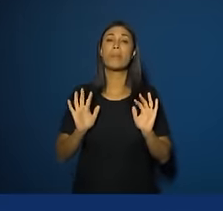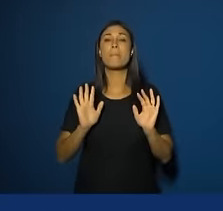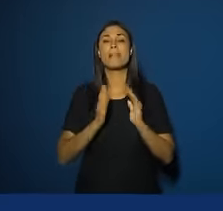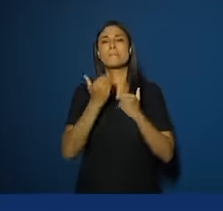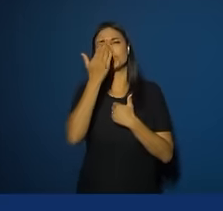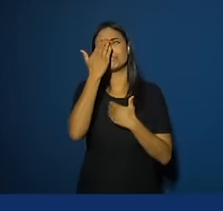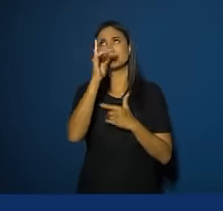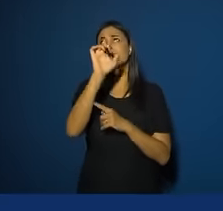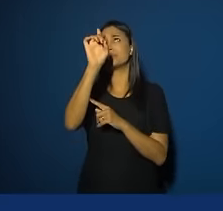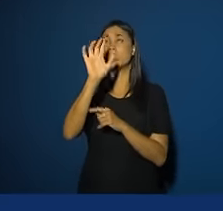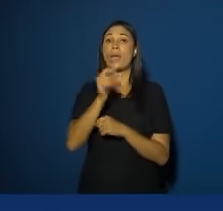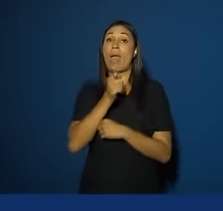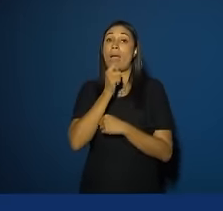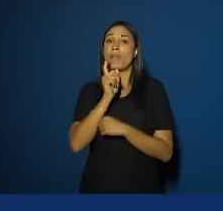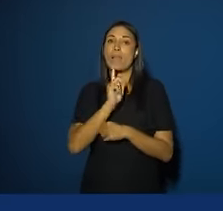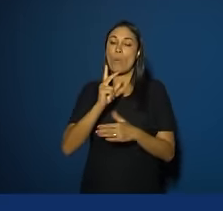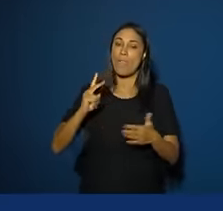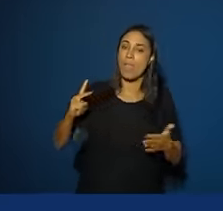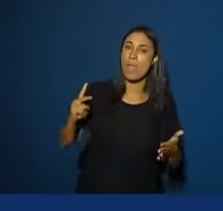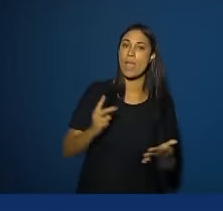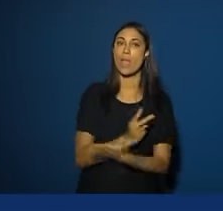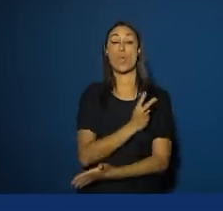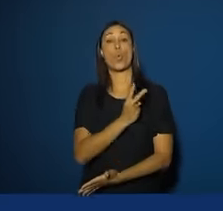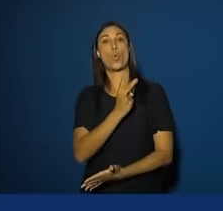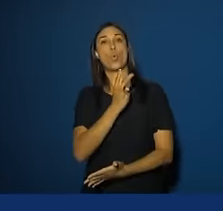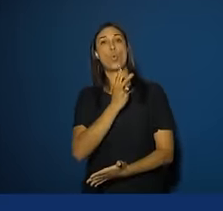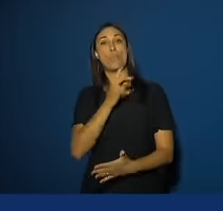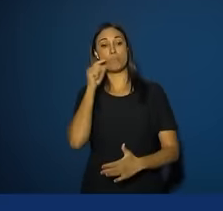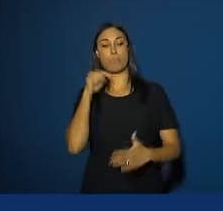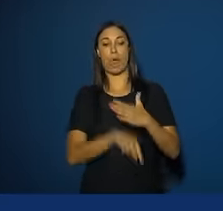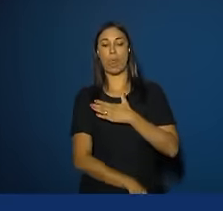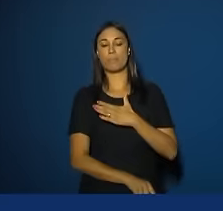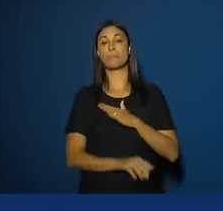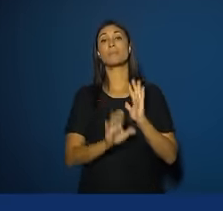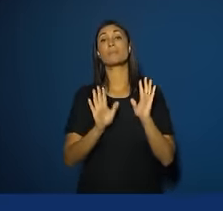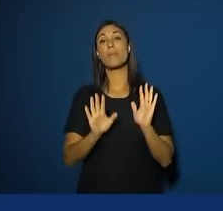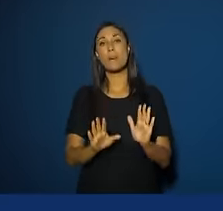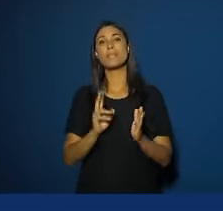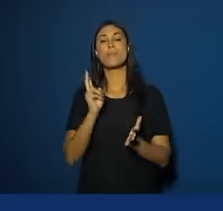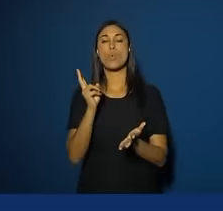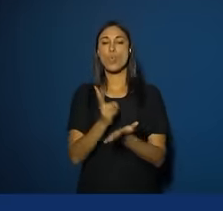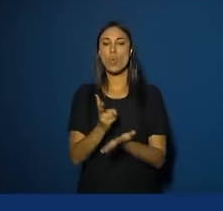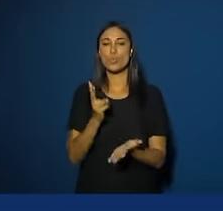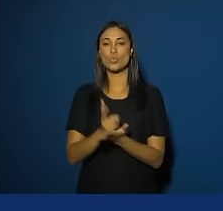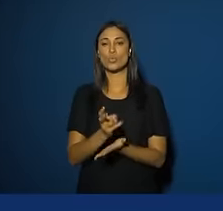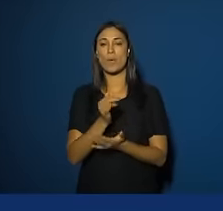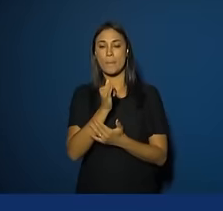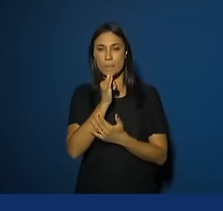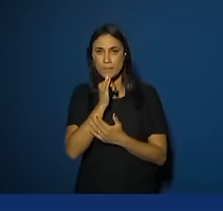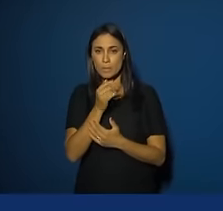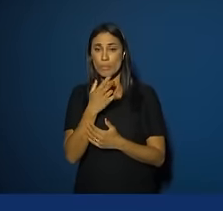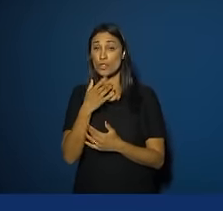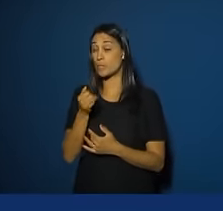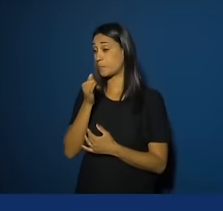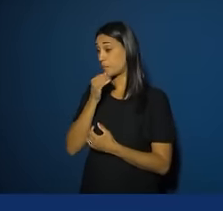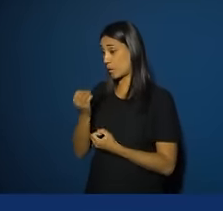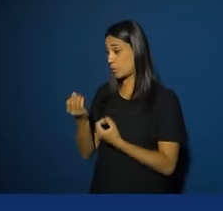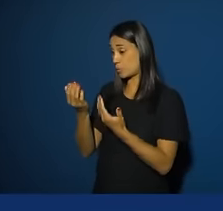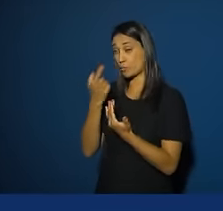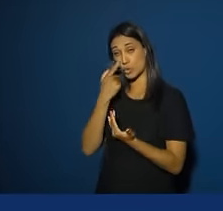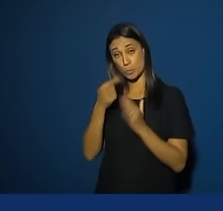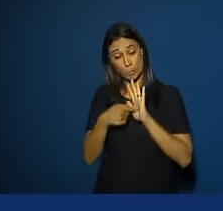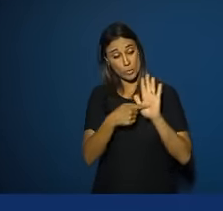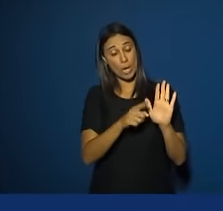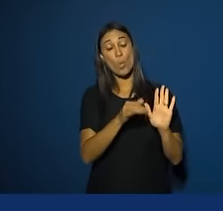graças a Deus a gente não derrapou o suficiente para capotar o carro mas eh vamos continuar com isso aqui eu vou te dar um exemplo muito